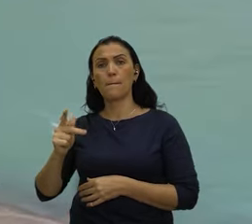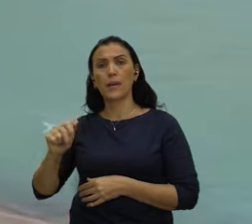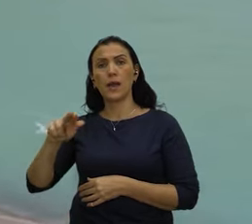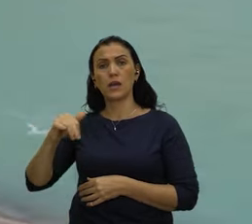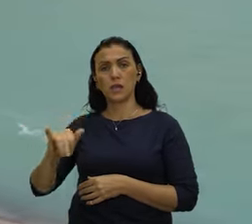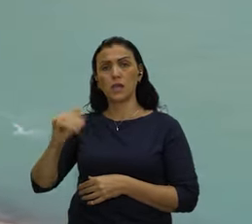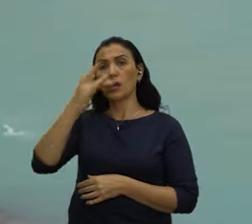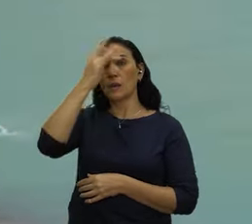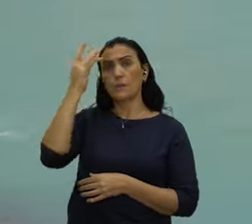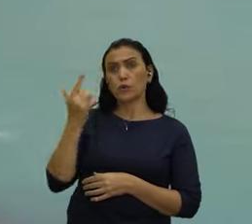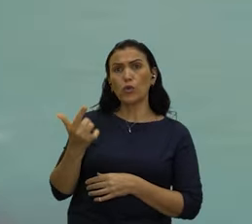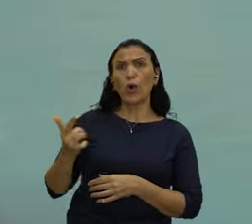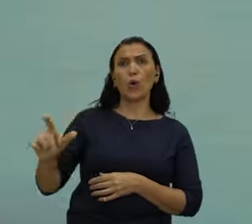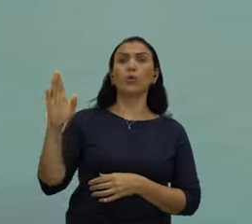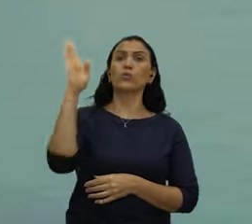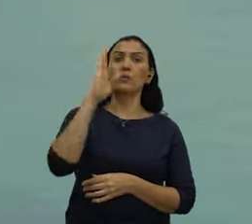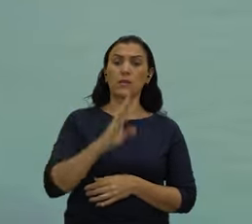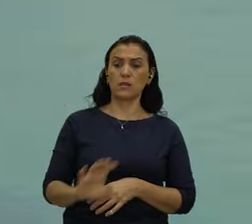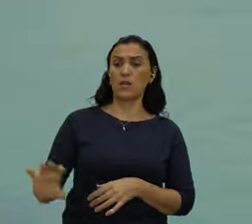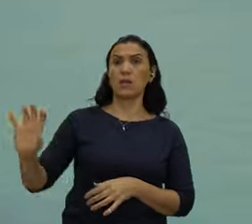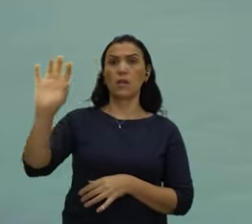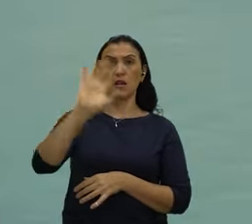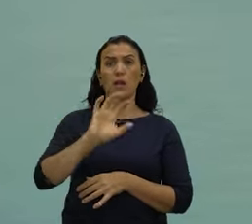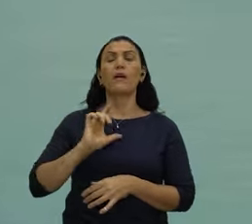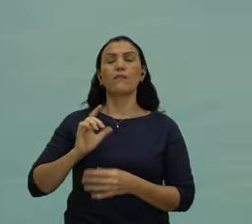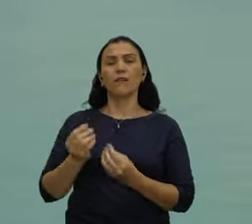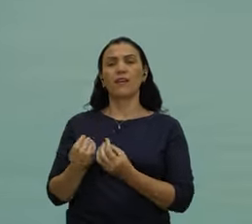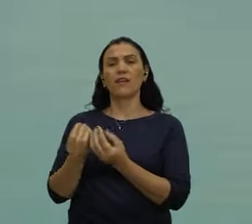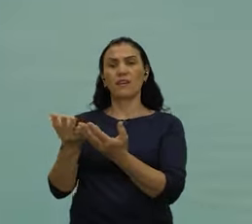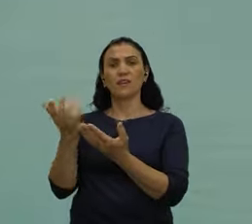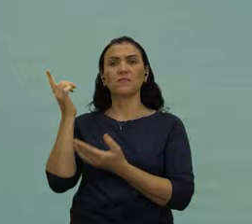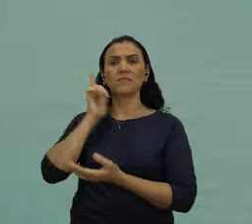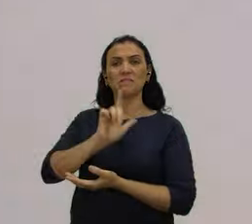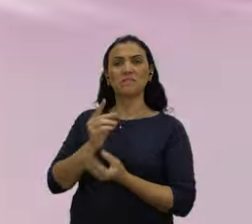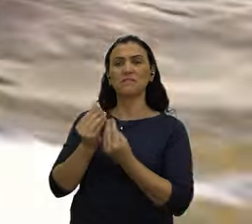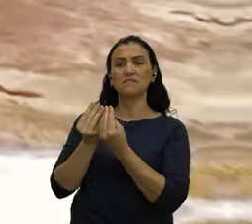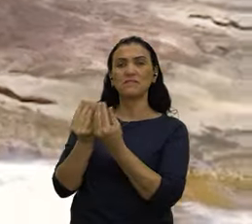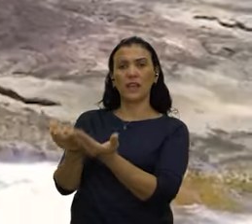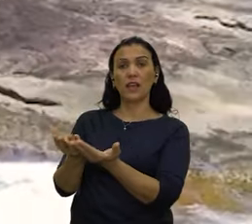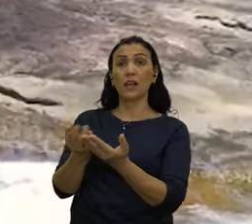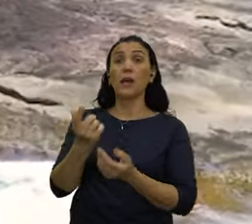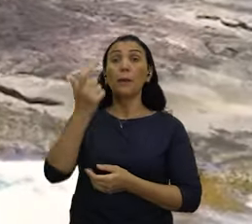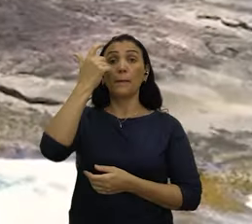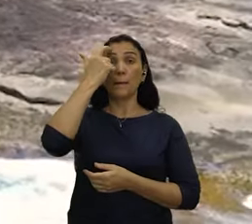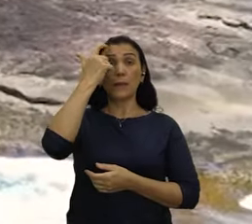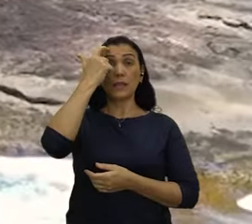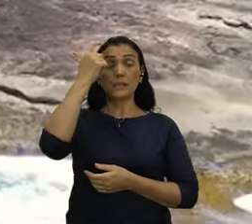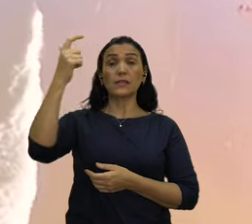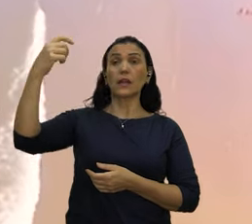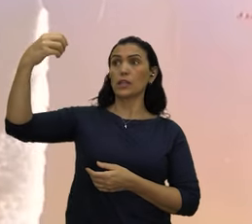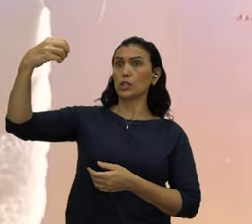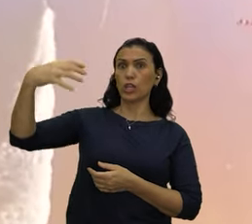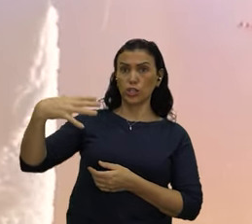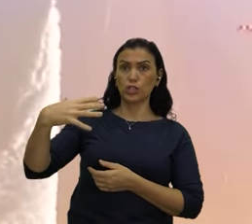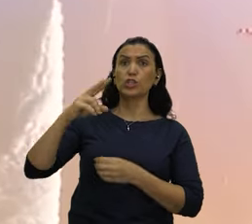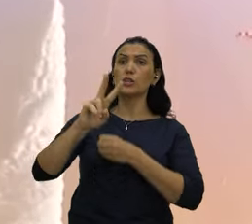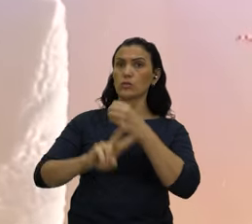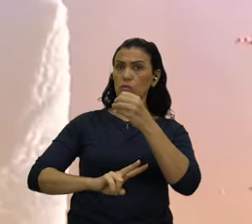outras milhares de pessoas espalhadas por todo o país serão beneficiadas. Eu acho que a gente precisa pensar em